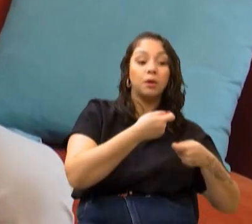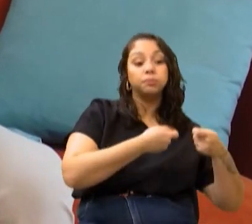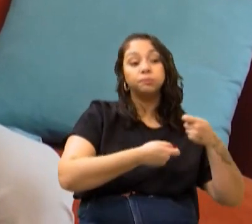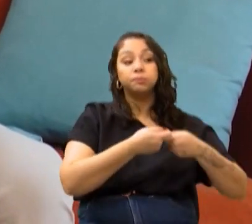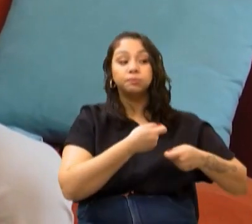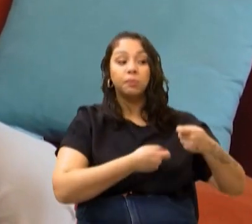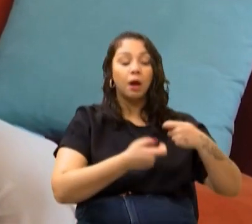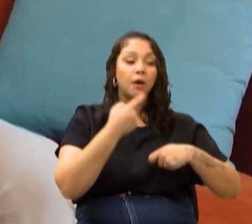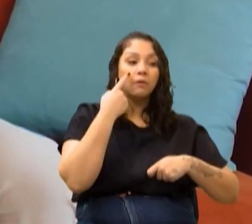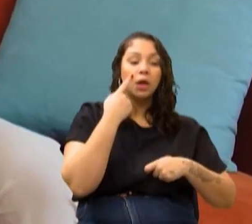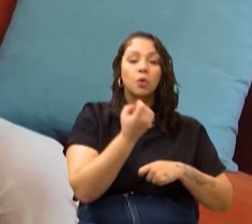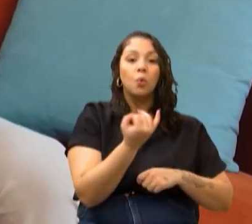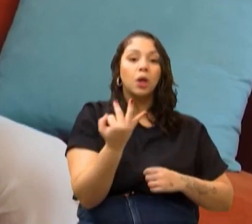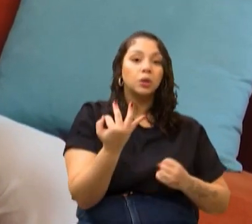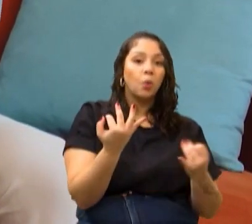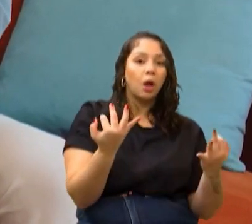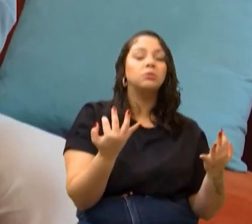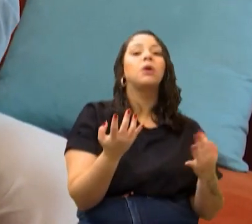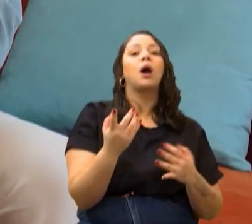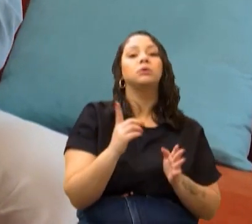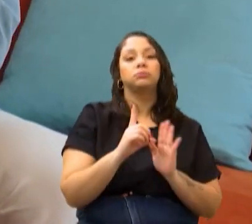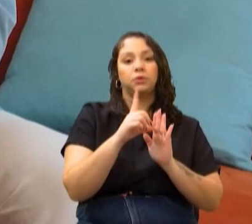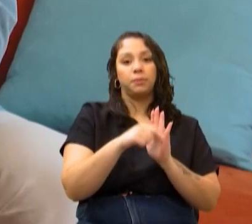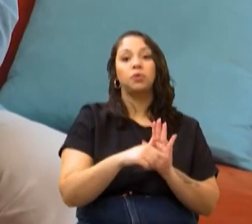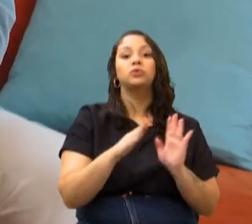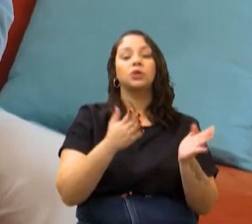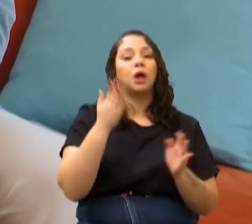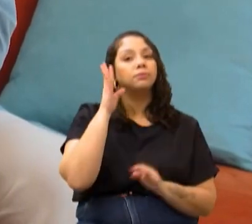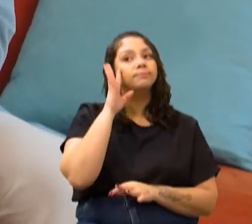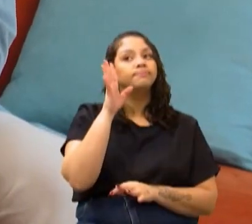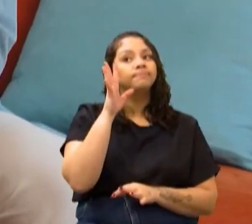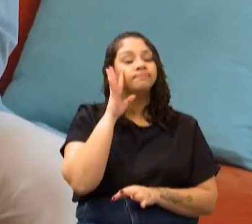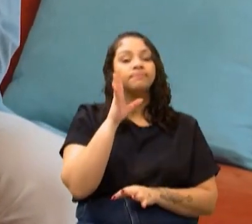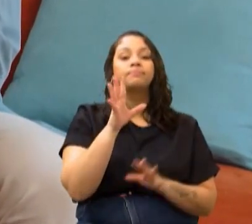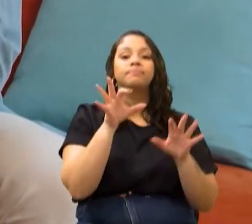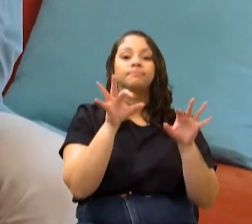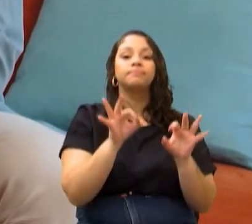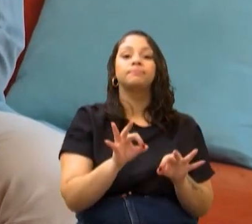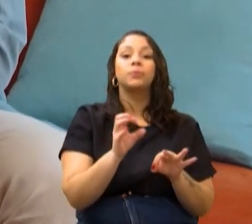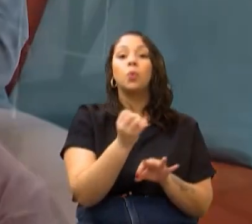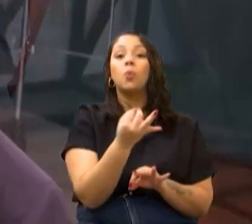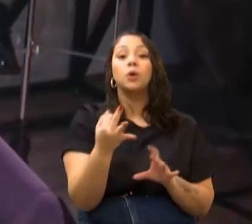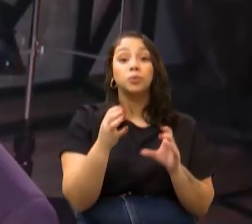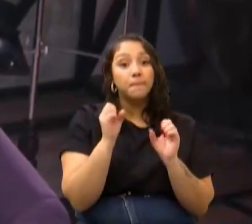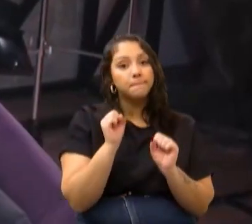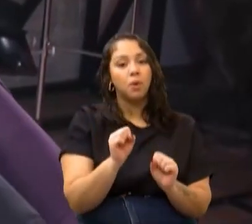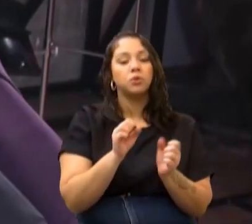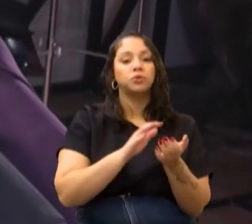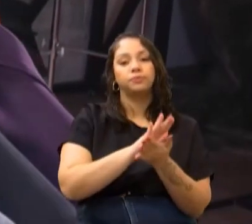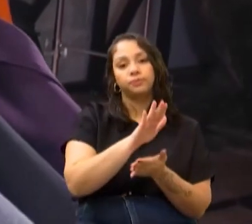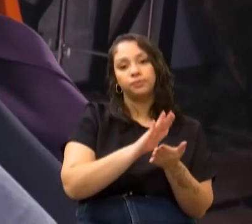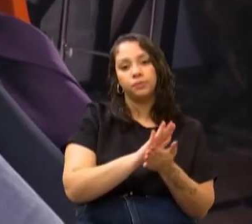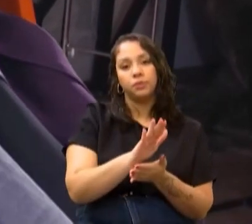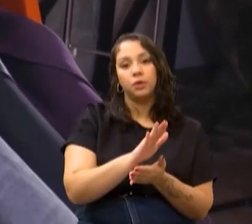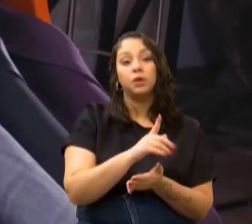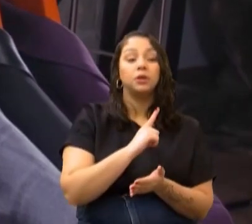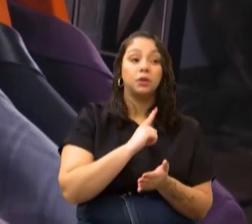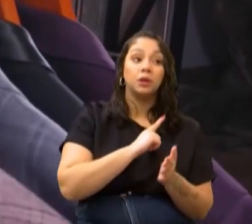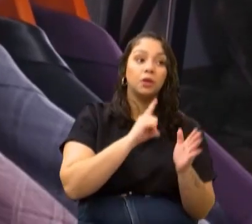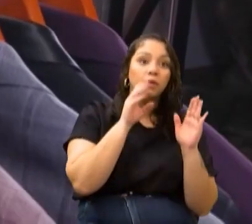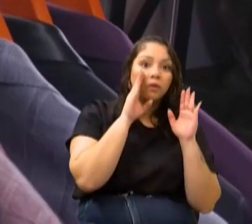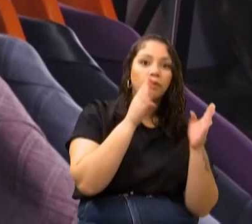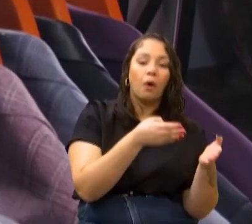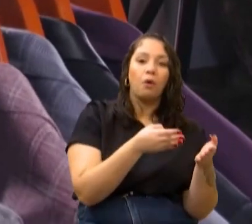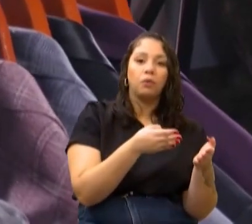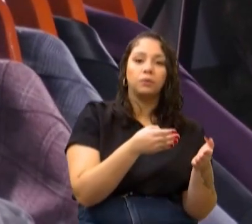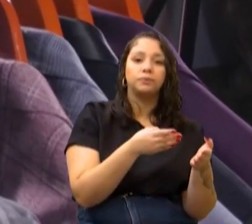gente faz o orçamento e a gente faz o fluxo de caixa. A partir daí, você já tem praticamente definido o quanto você pode gastar,